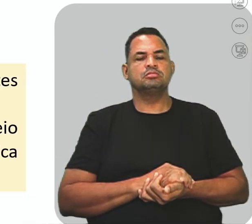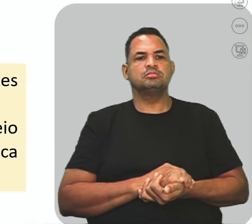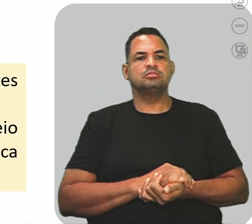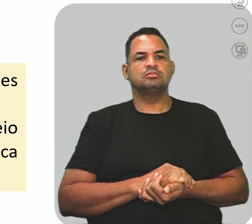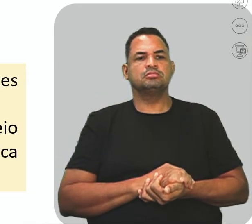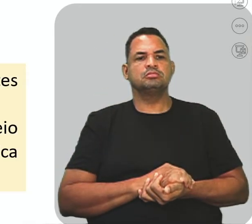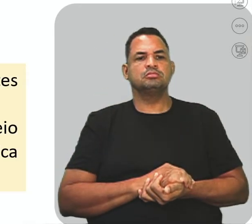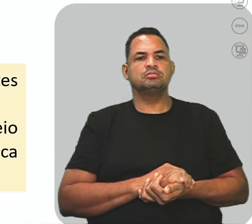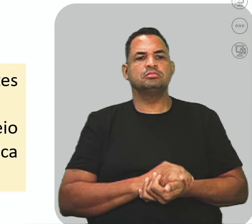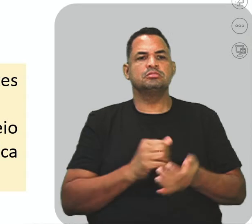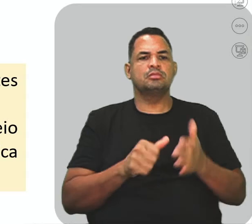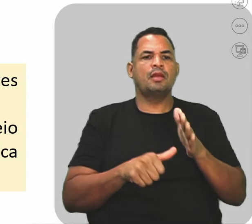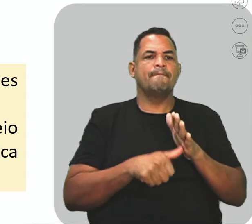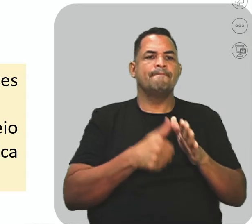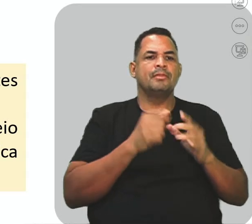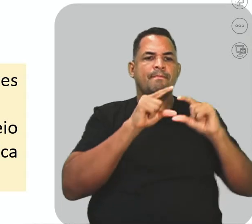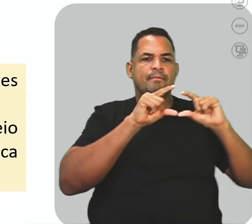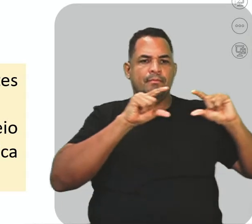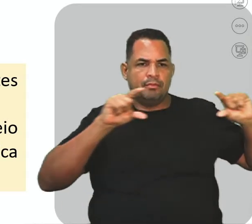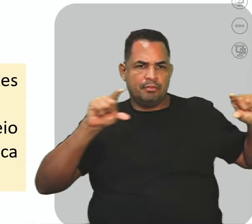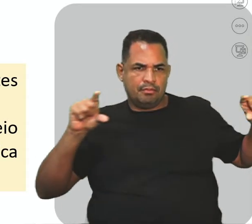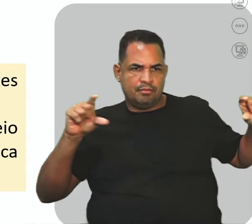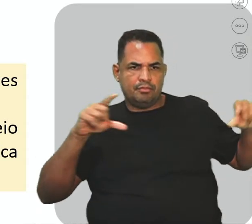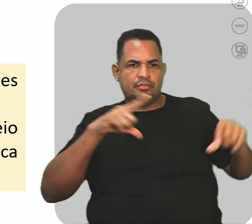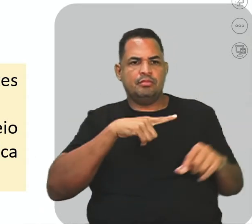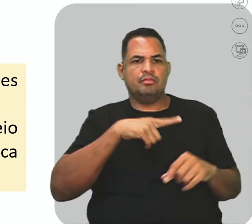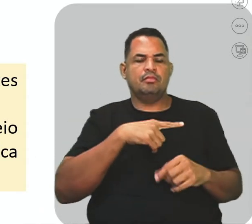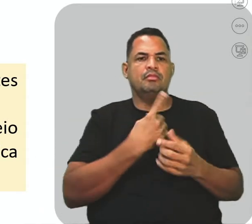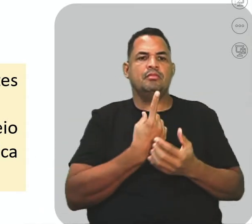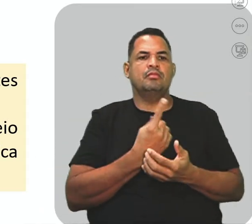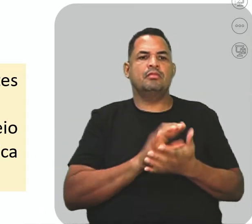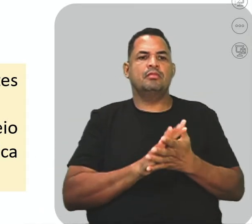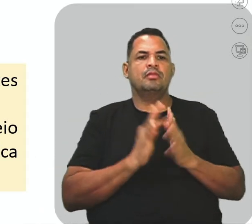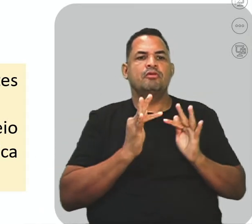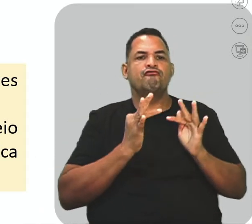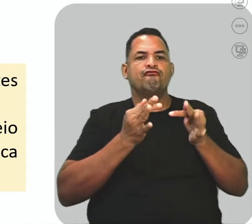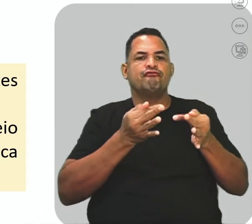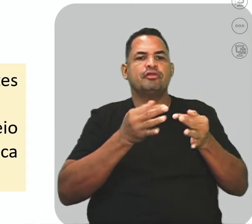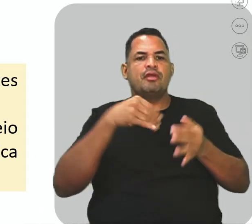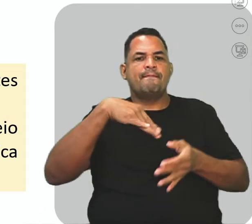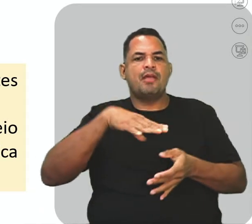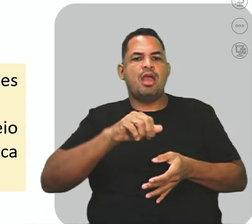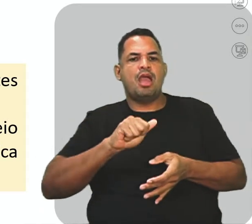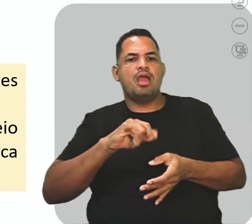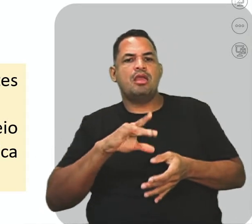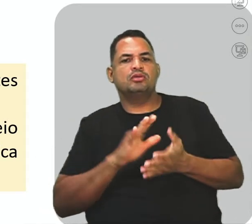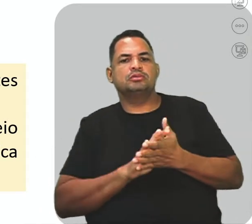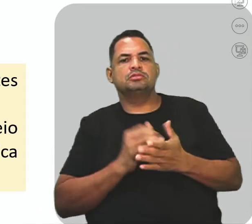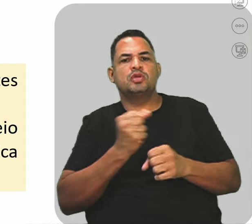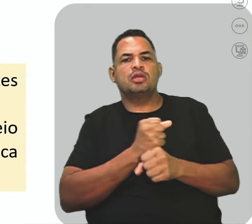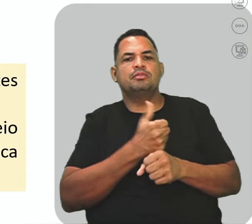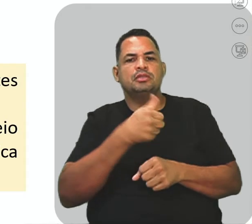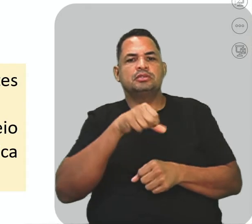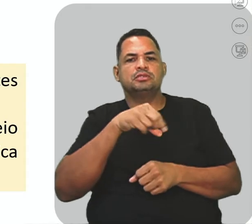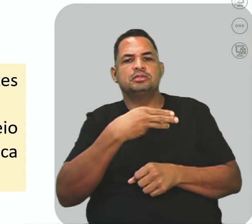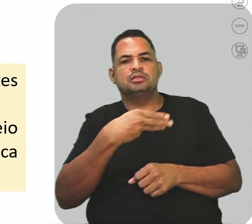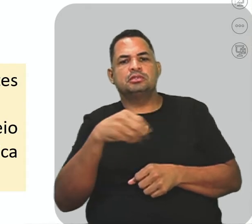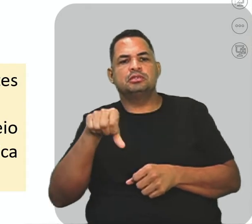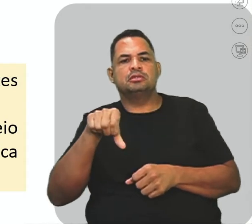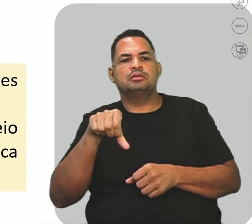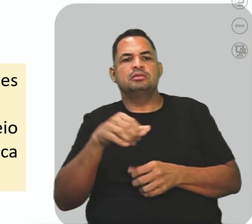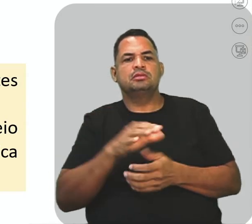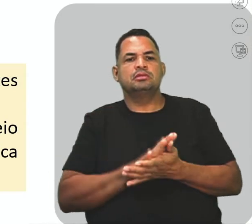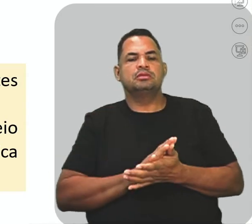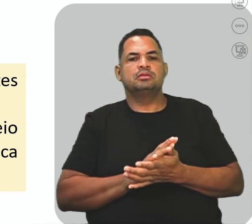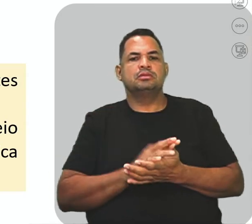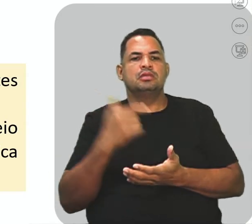oração, né? Ou seja, o primeiro período, nós temos, era o fim de maio de 1939. A